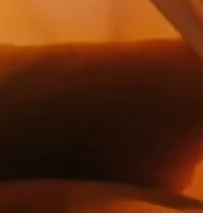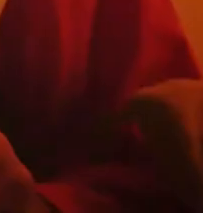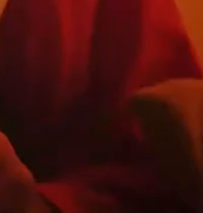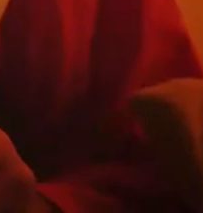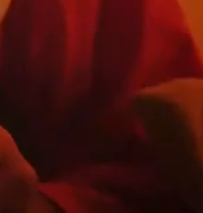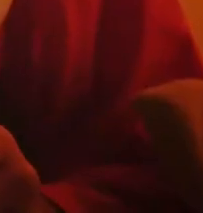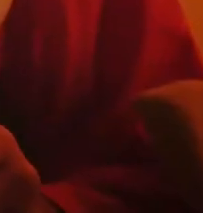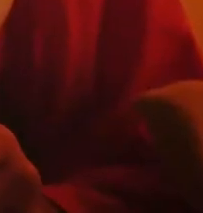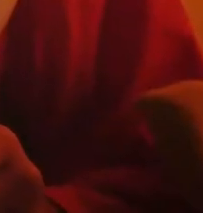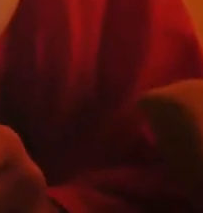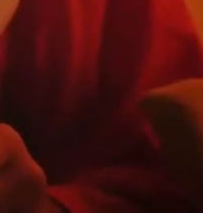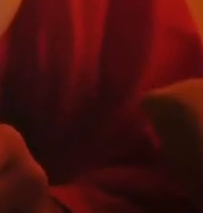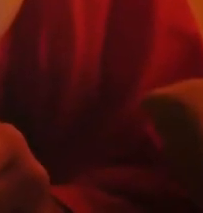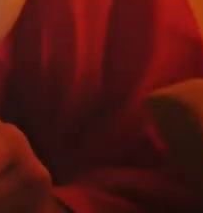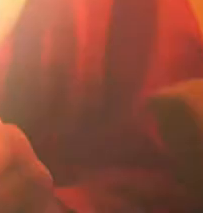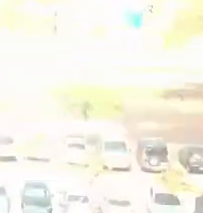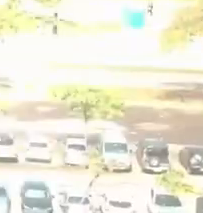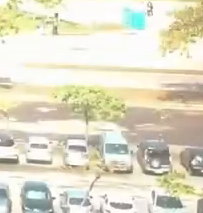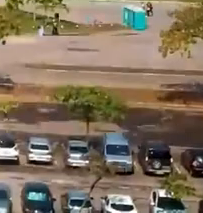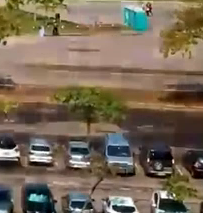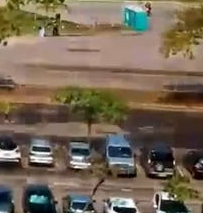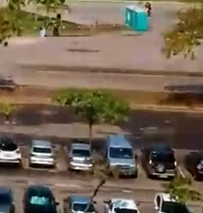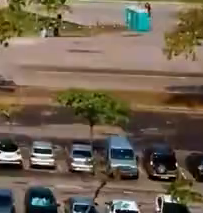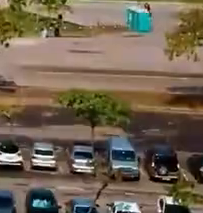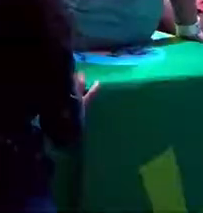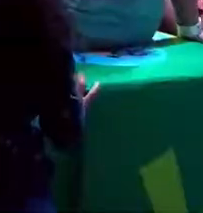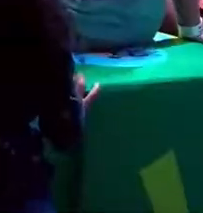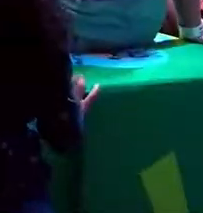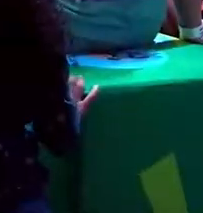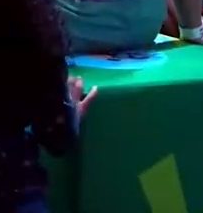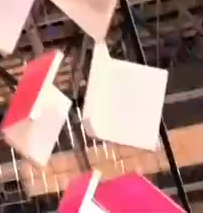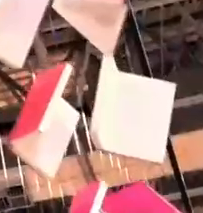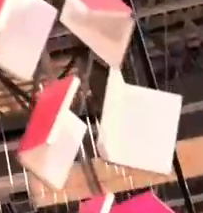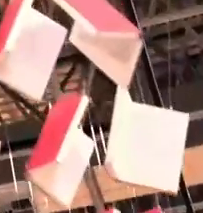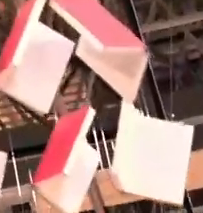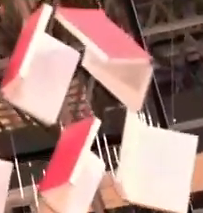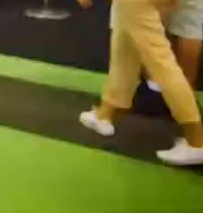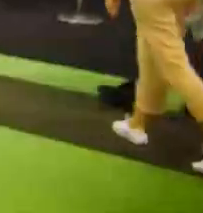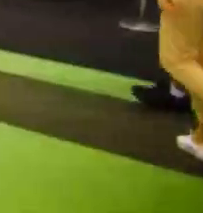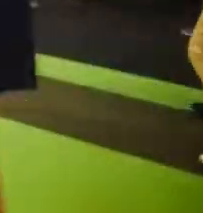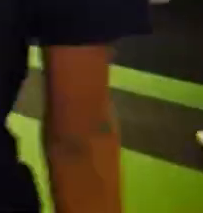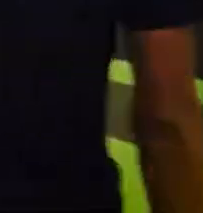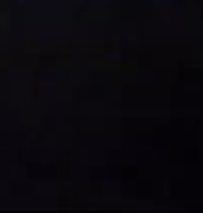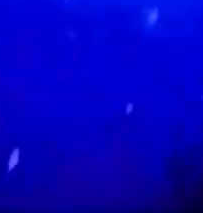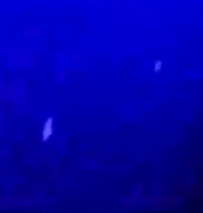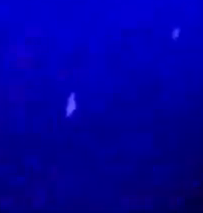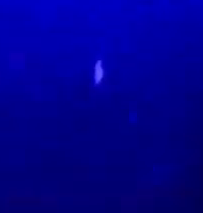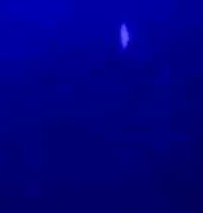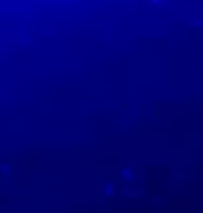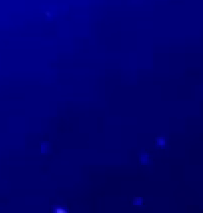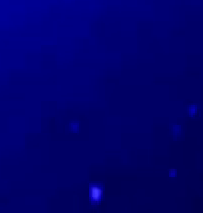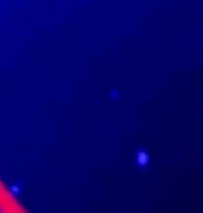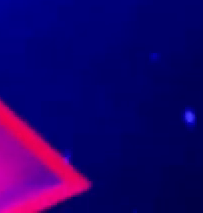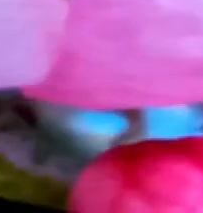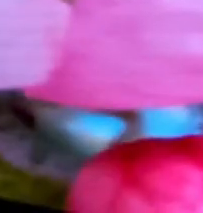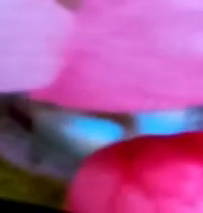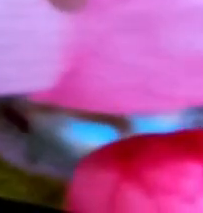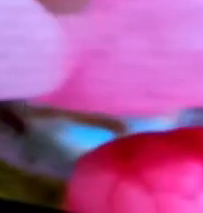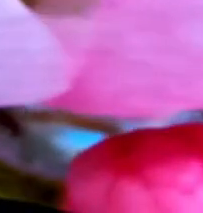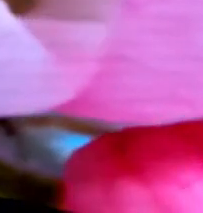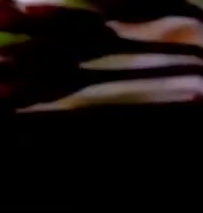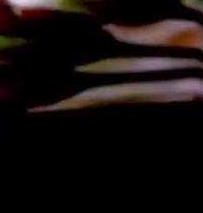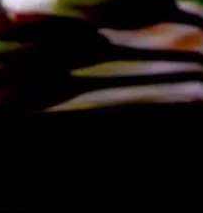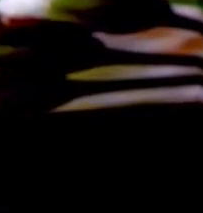diferentes de uma mesma aventura e esse Grande Encontro de narrativas e de momentos inesquecíveis está chegando